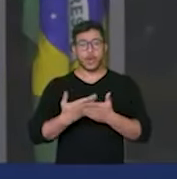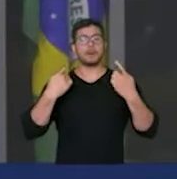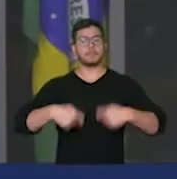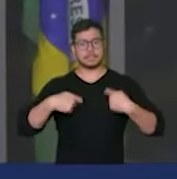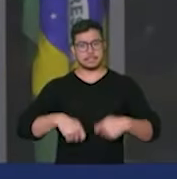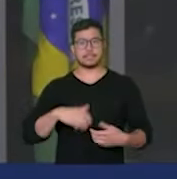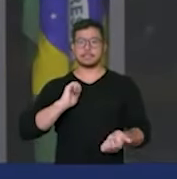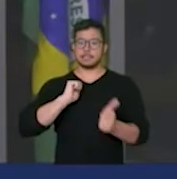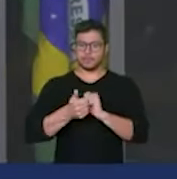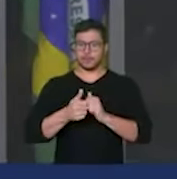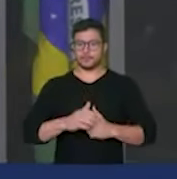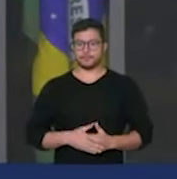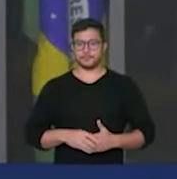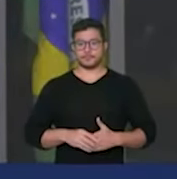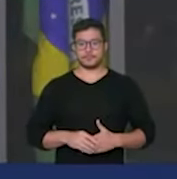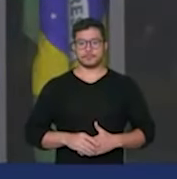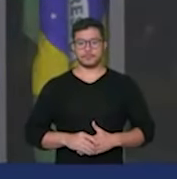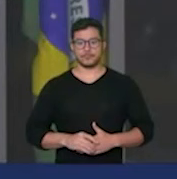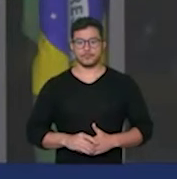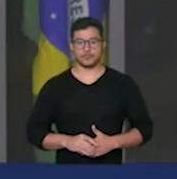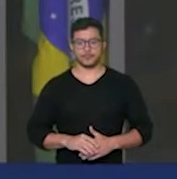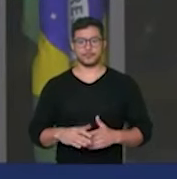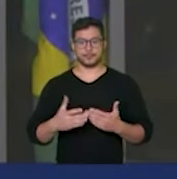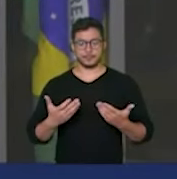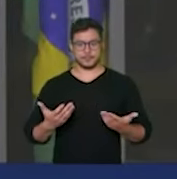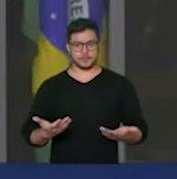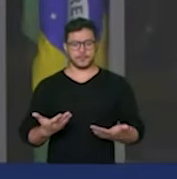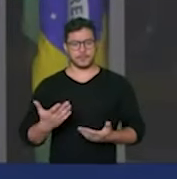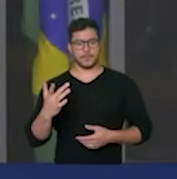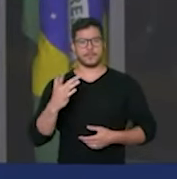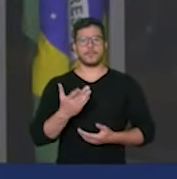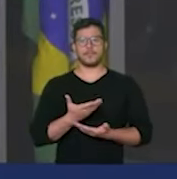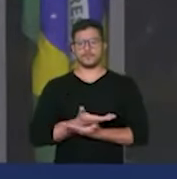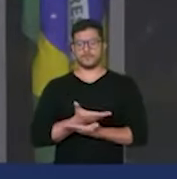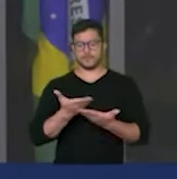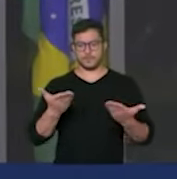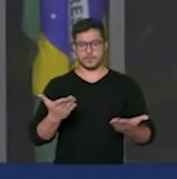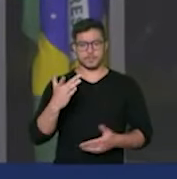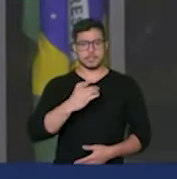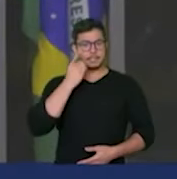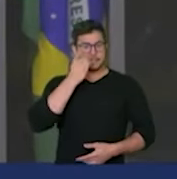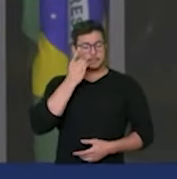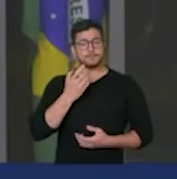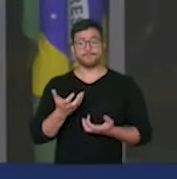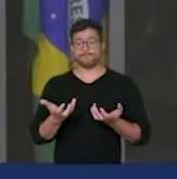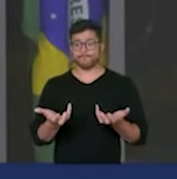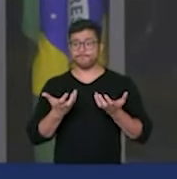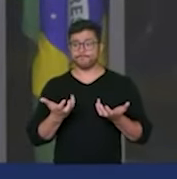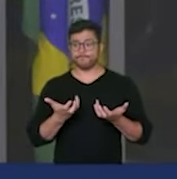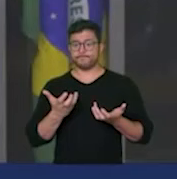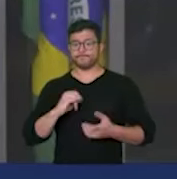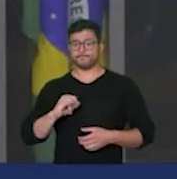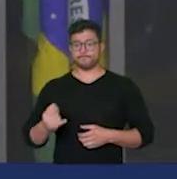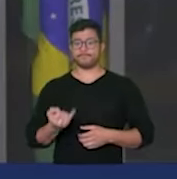Então, deputado Afonso Rahn, deputado Antônio de Paula, que representa muito bem o Rio de Janeiro, eu gostaria de